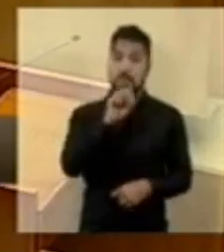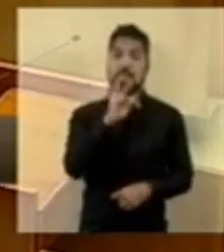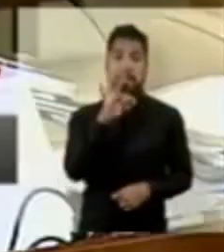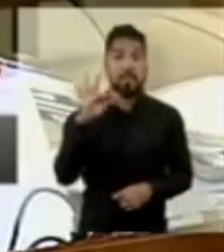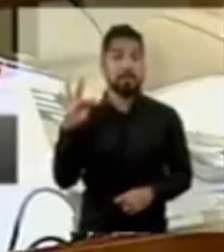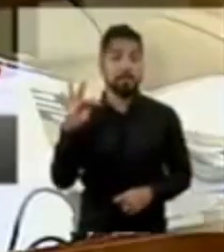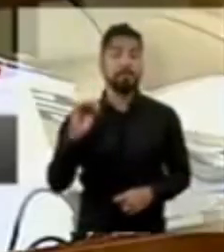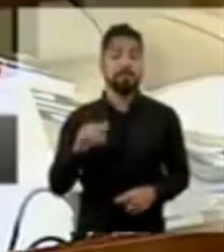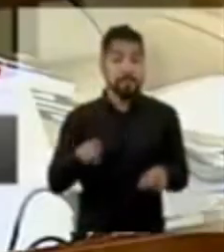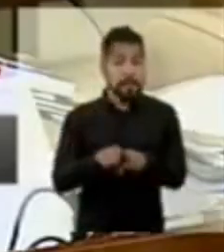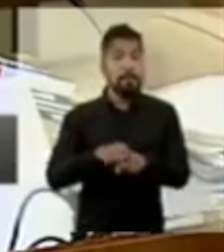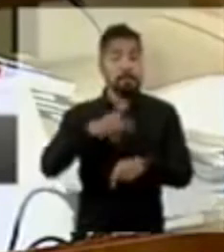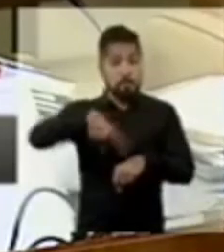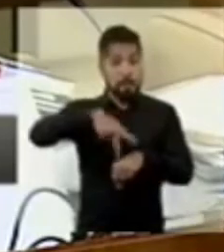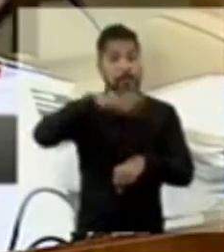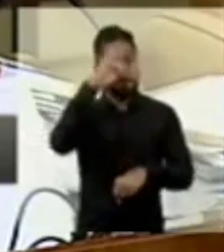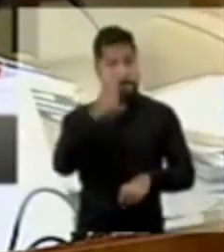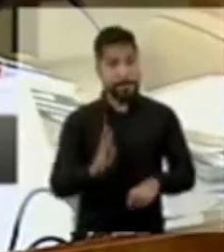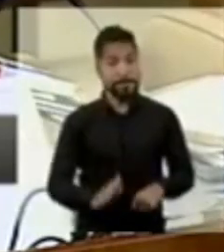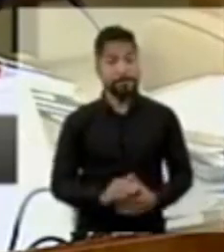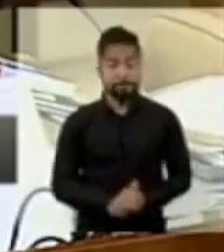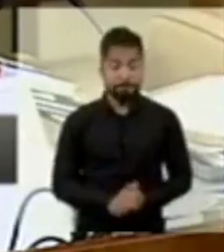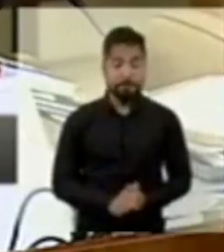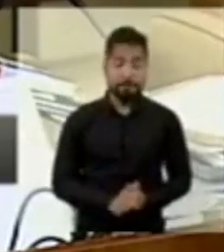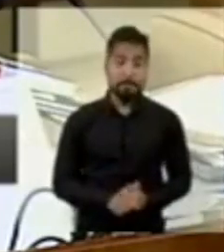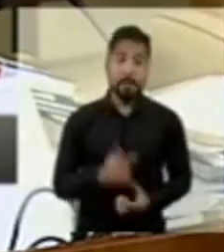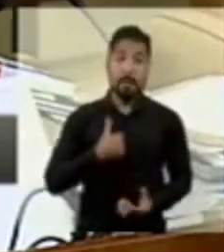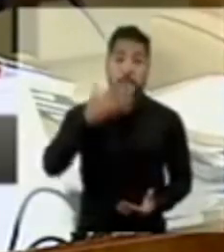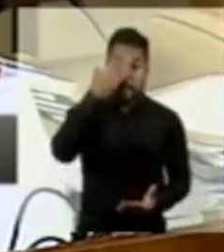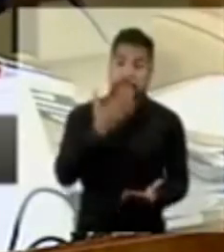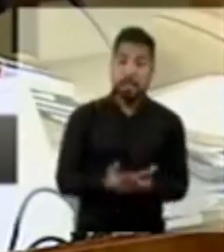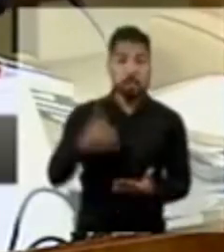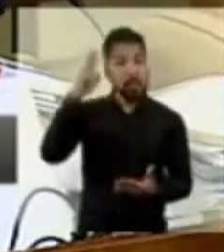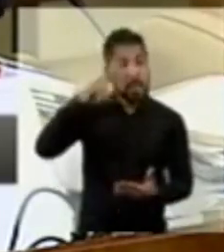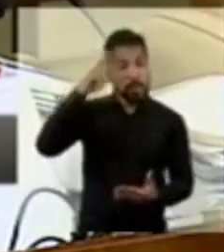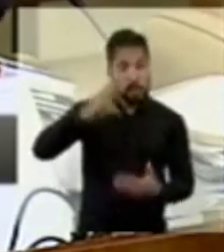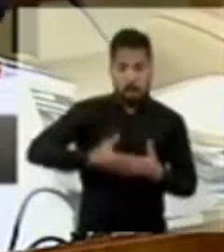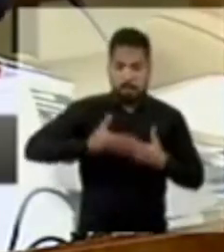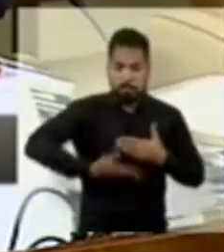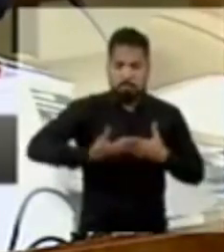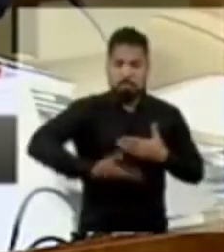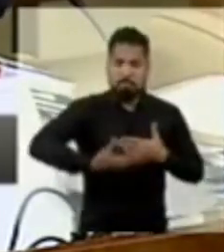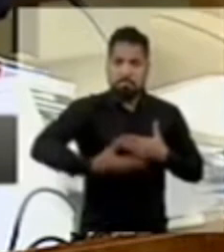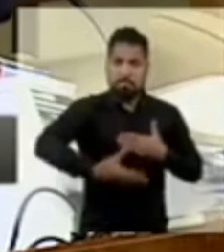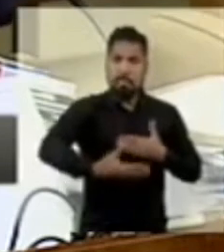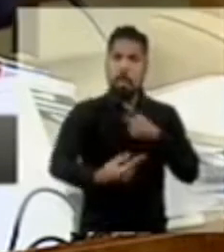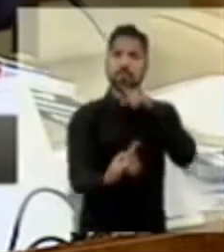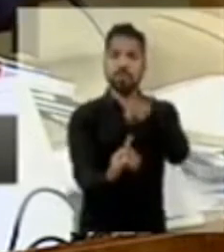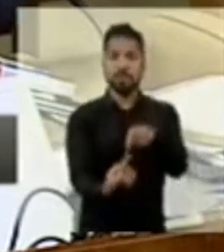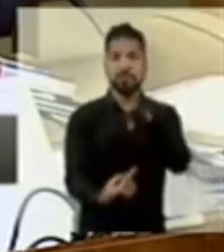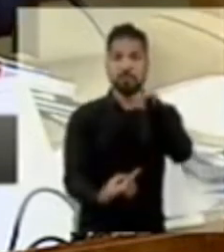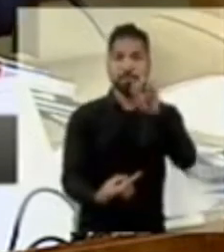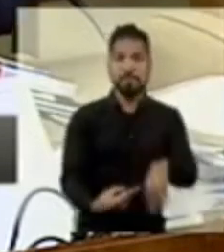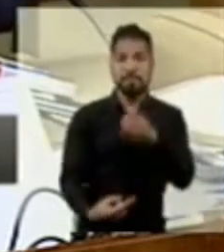e do país eu acredito que a história é uma marcha contínua na direção do bem e ela nem sempre a